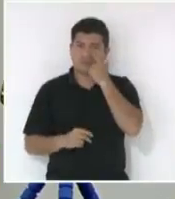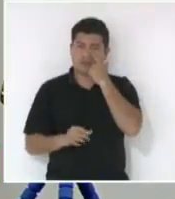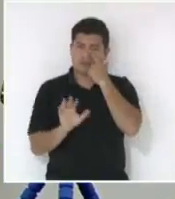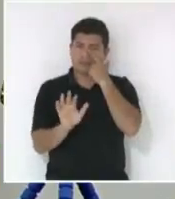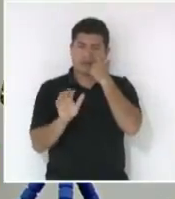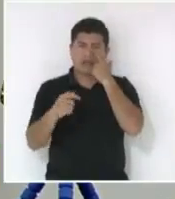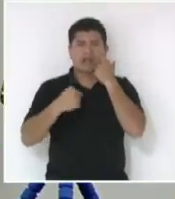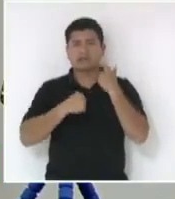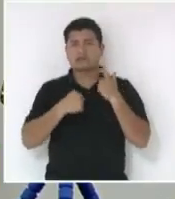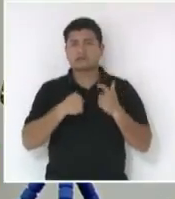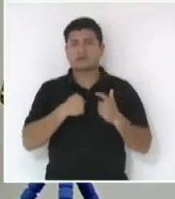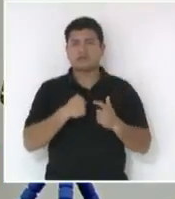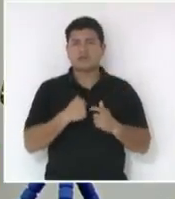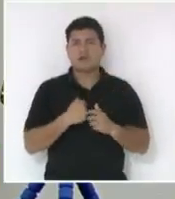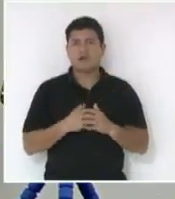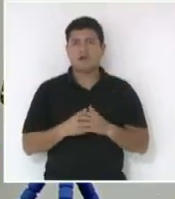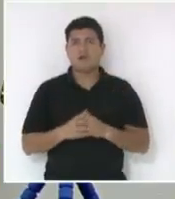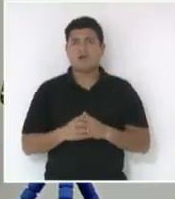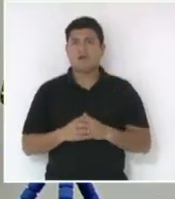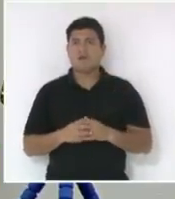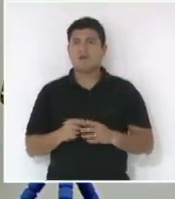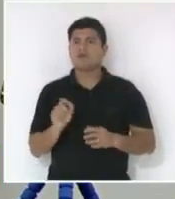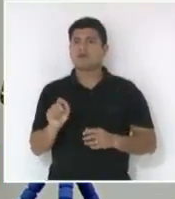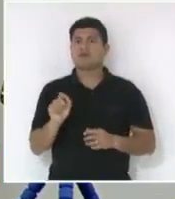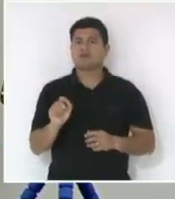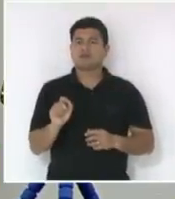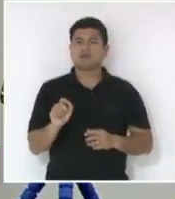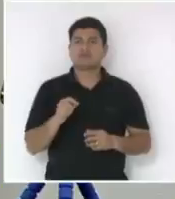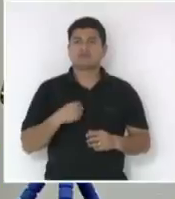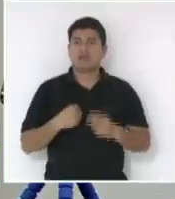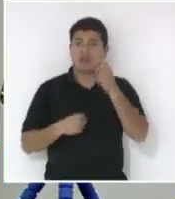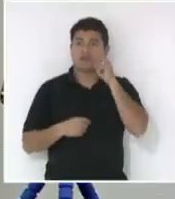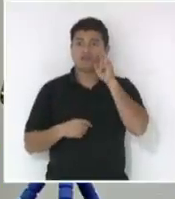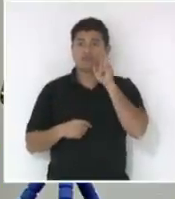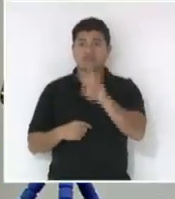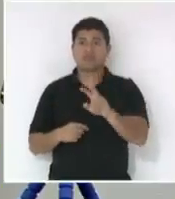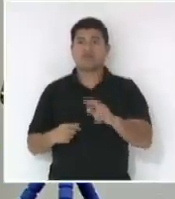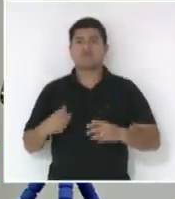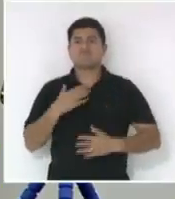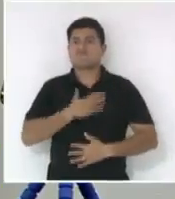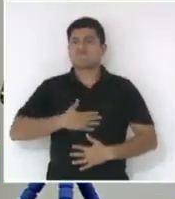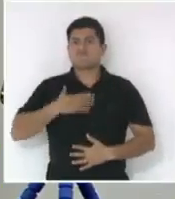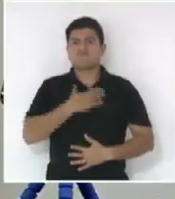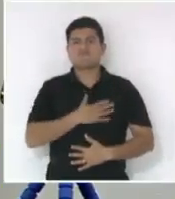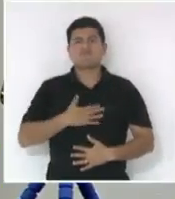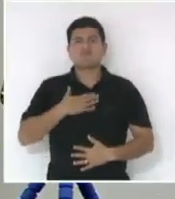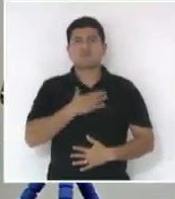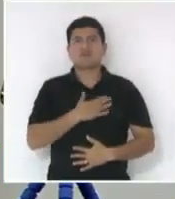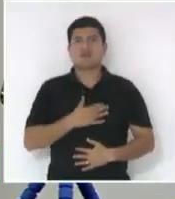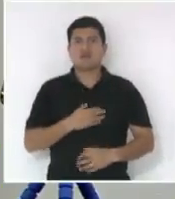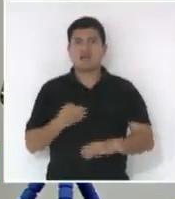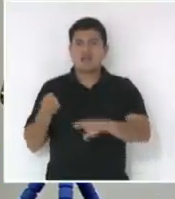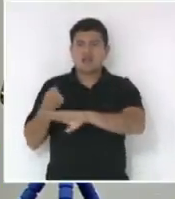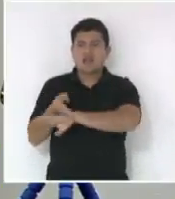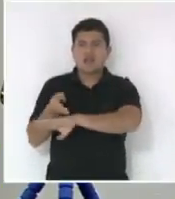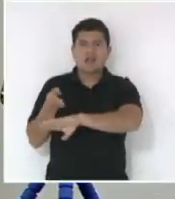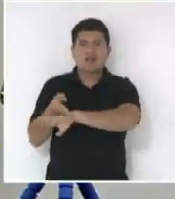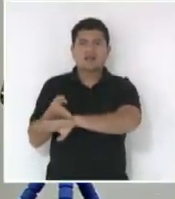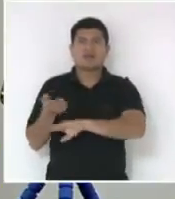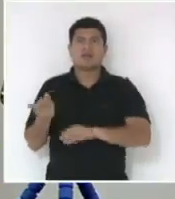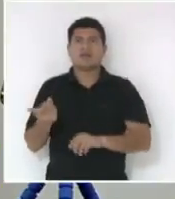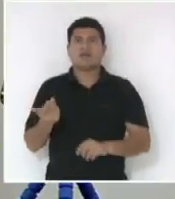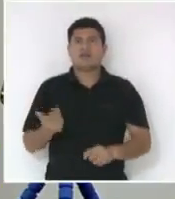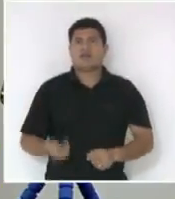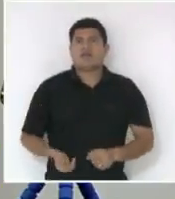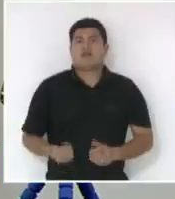tive o privilégio e a satisfação de poder participar desse